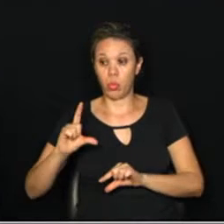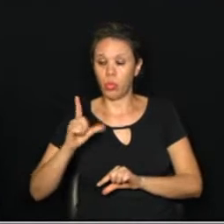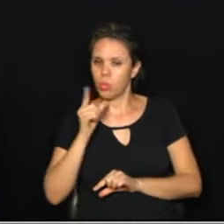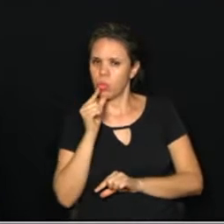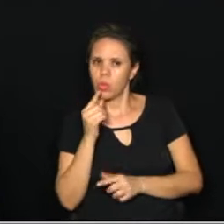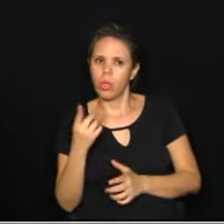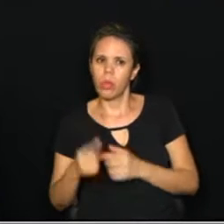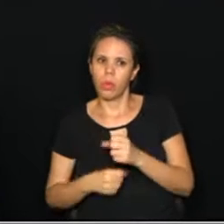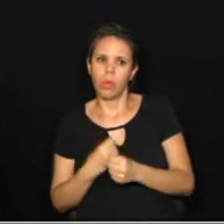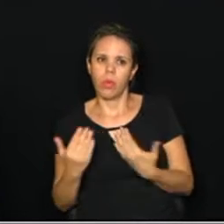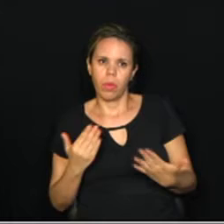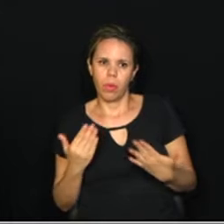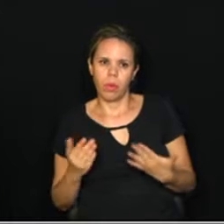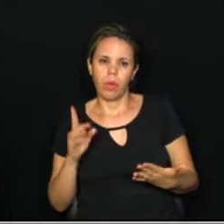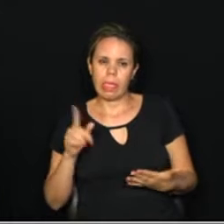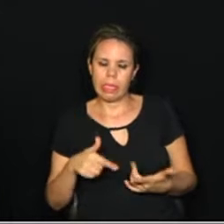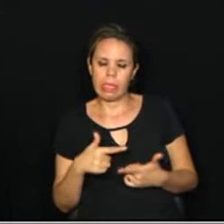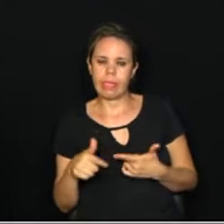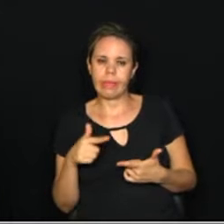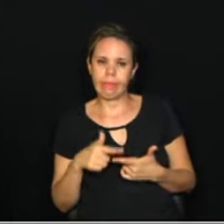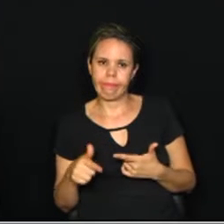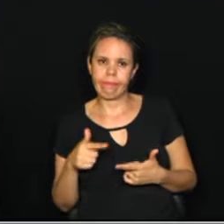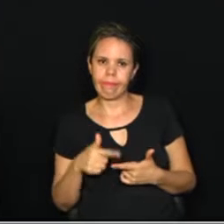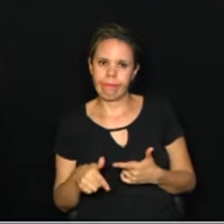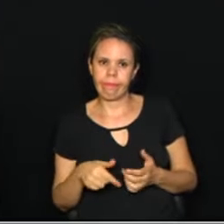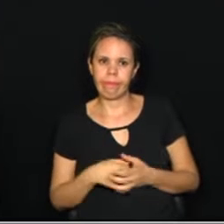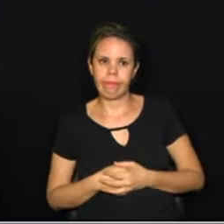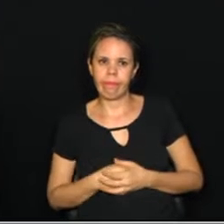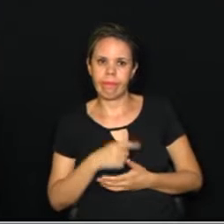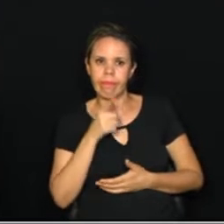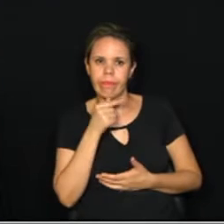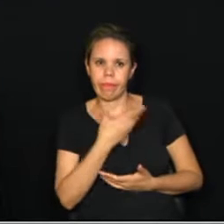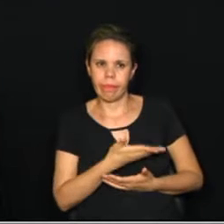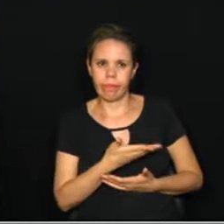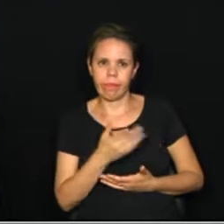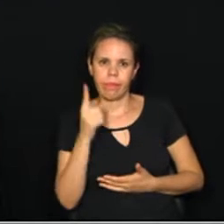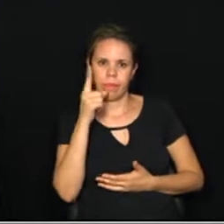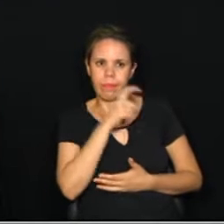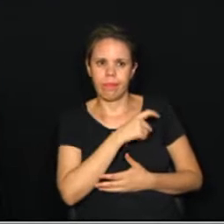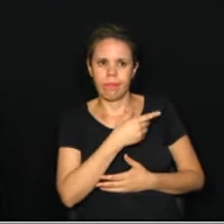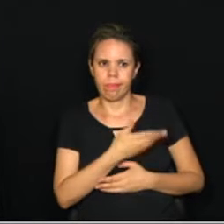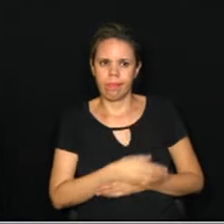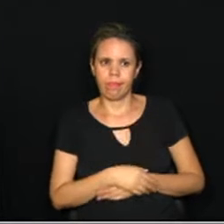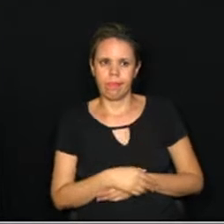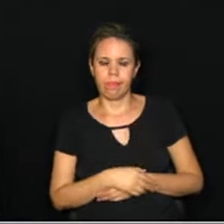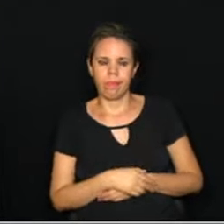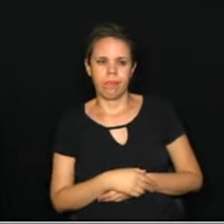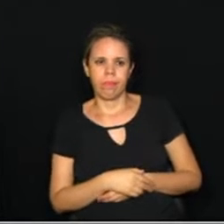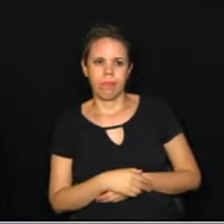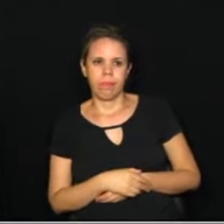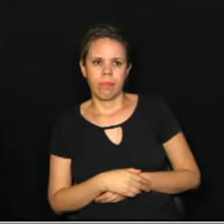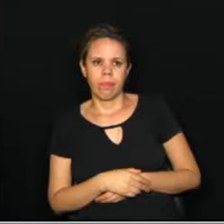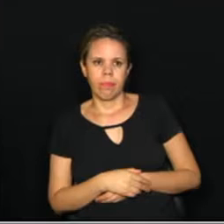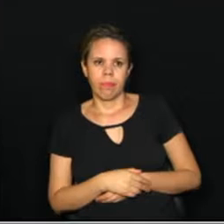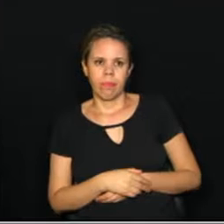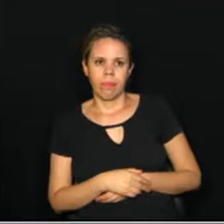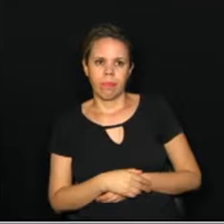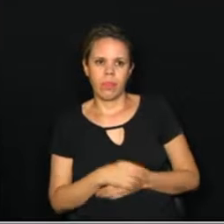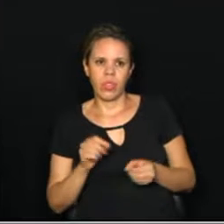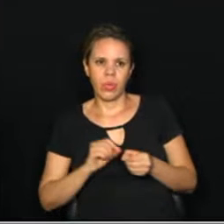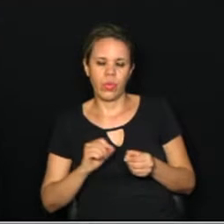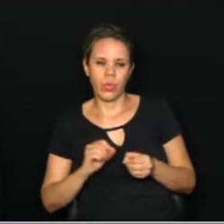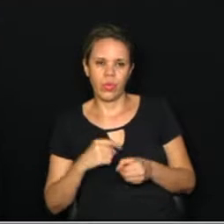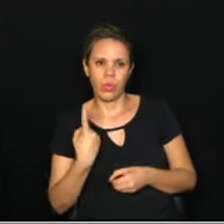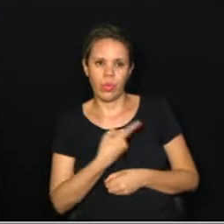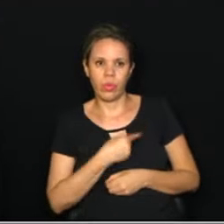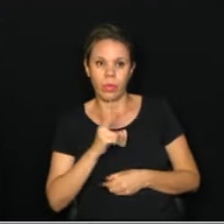ano, né? Então, é uma situação de disponibilidade hídrica crítica. E, então, isso faz com que nós